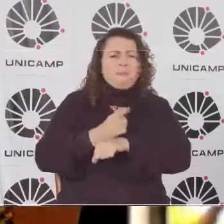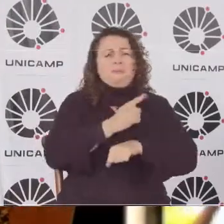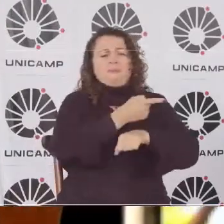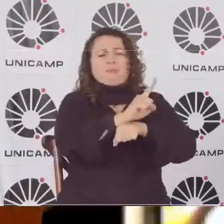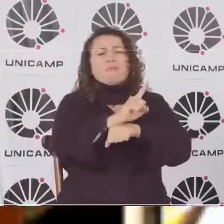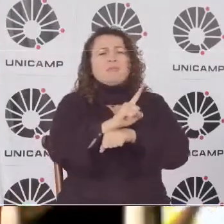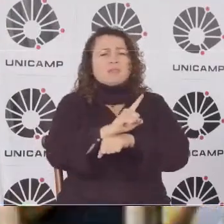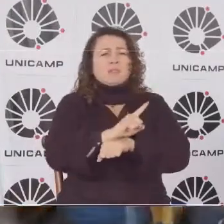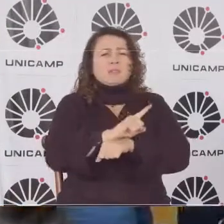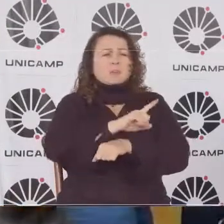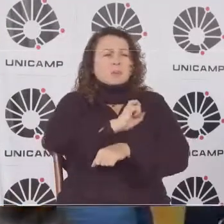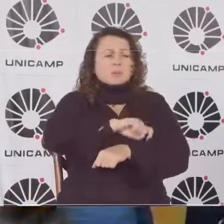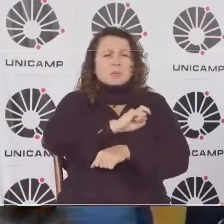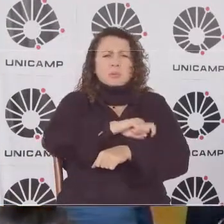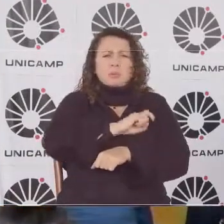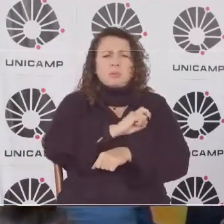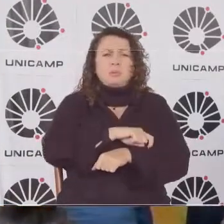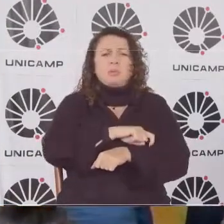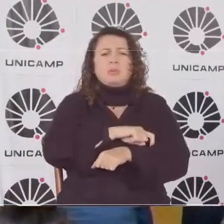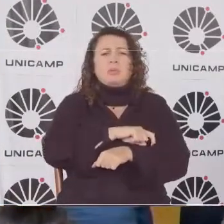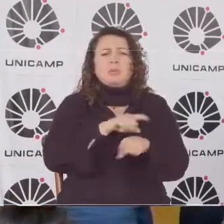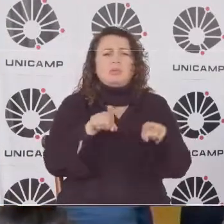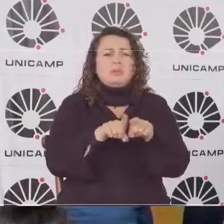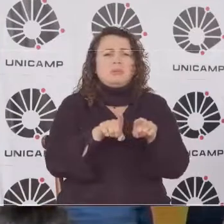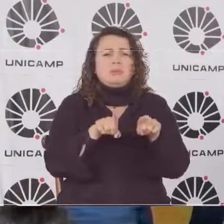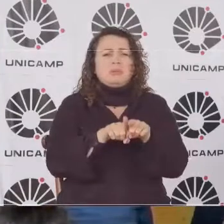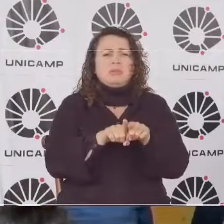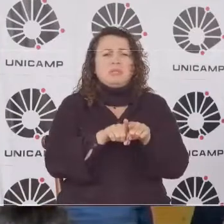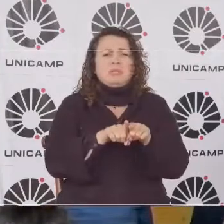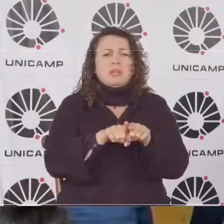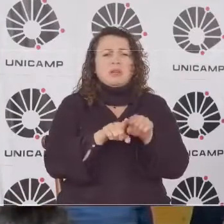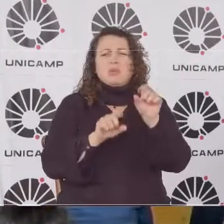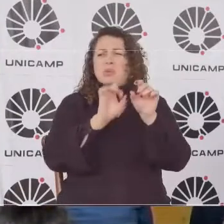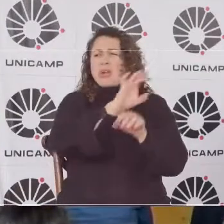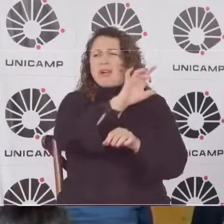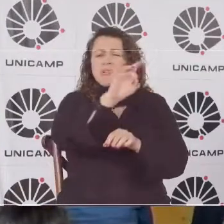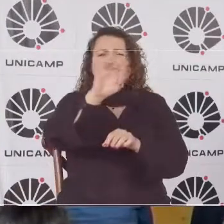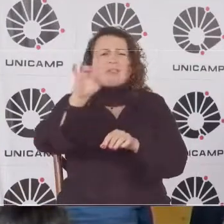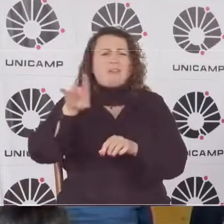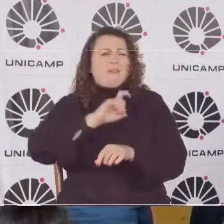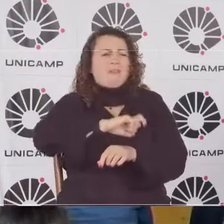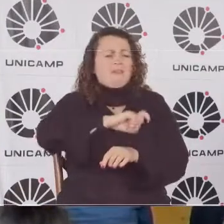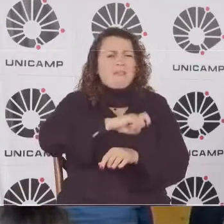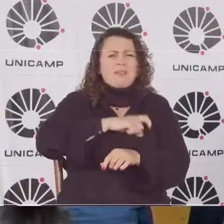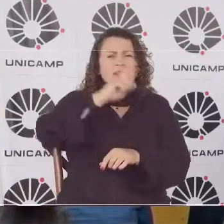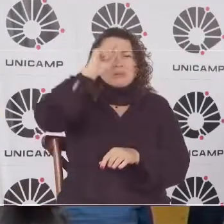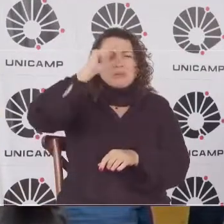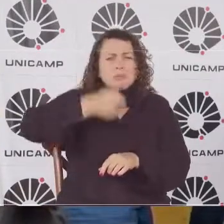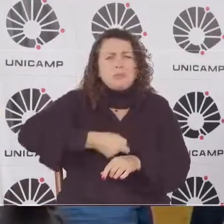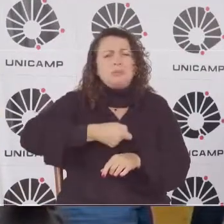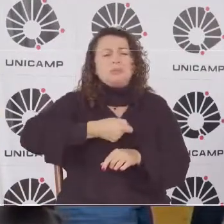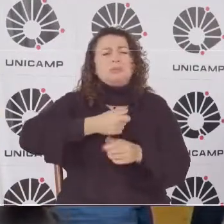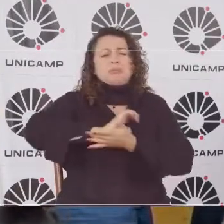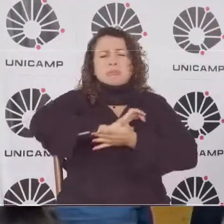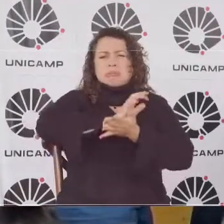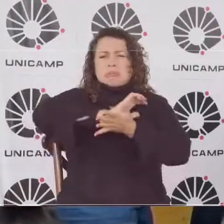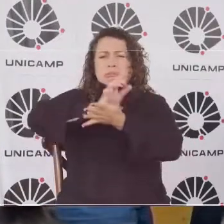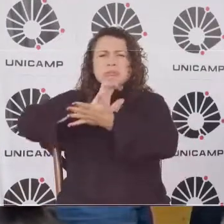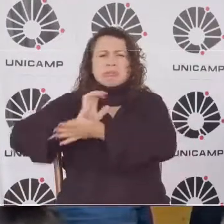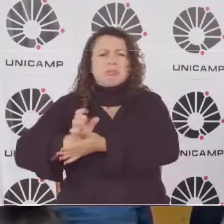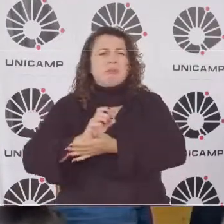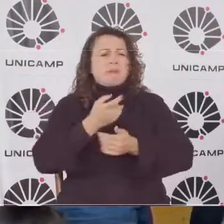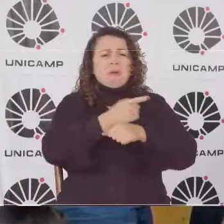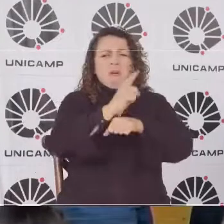da discórdia o me livro O a revista o tirano urdidor de